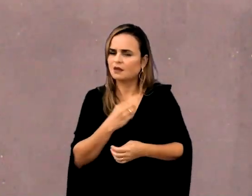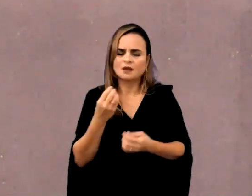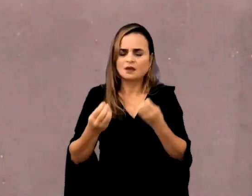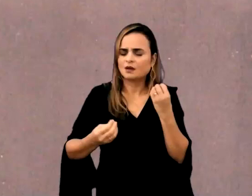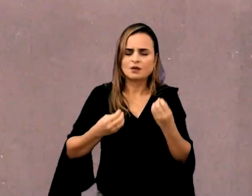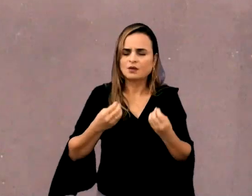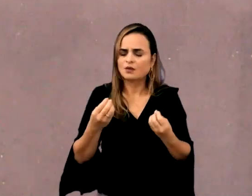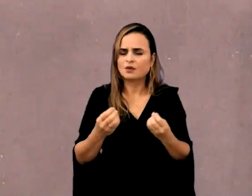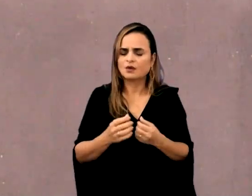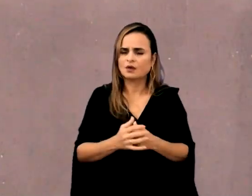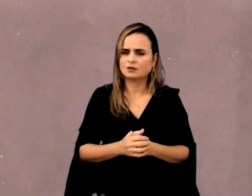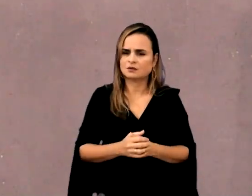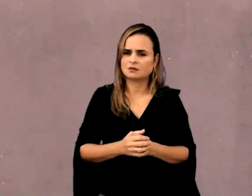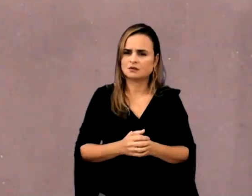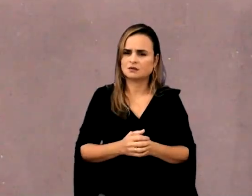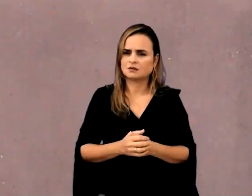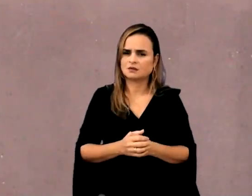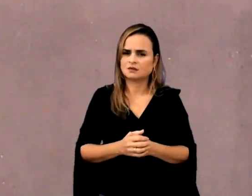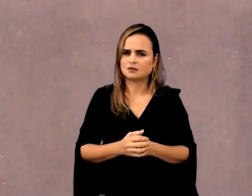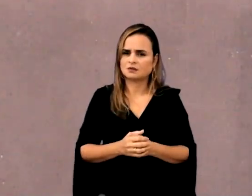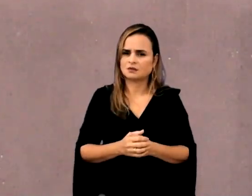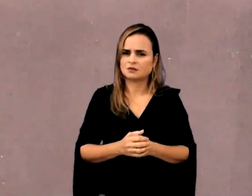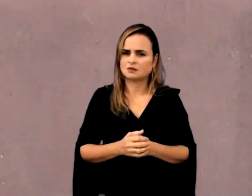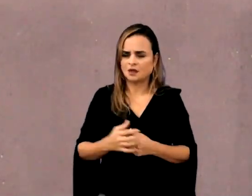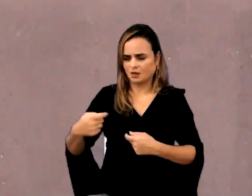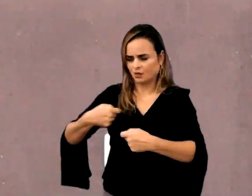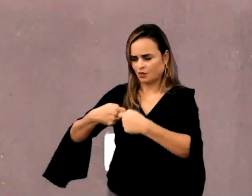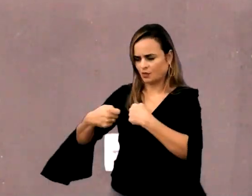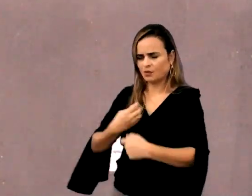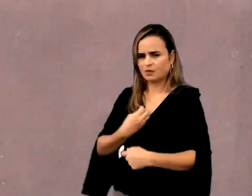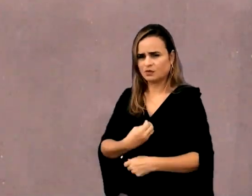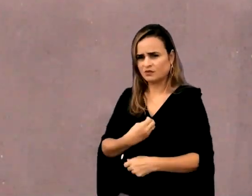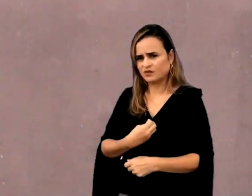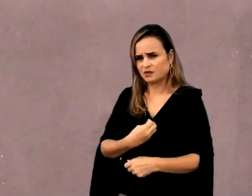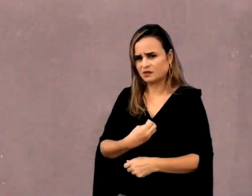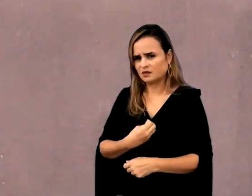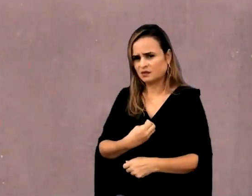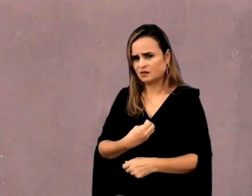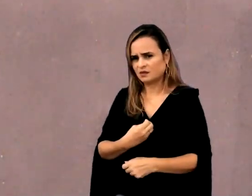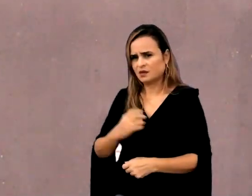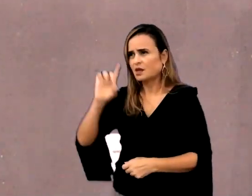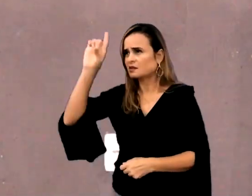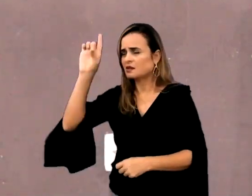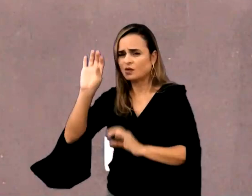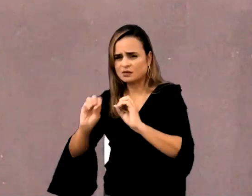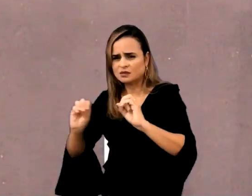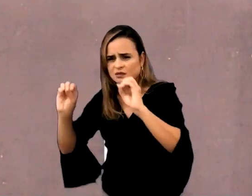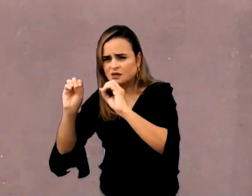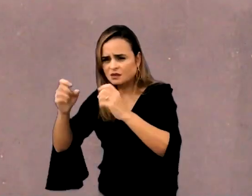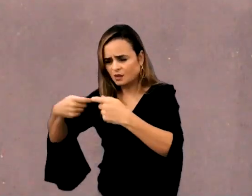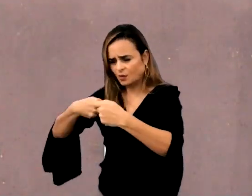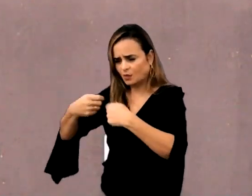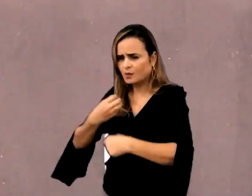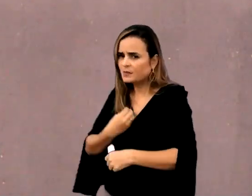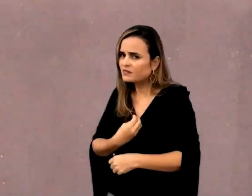te conduzindo mais do que teu Deus, você está realmente em situações de